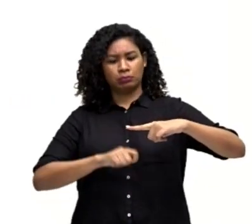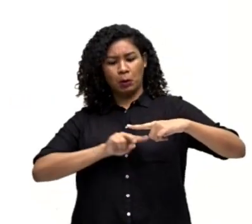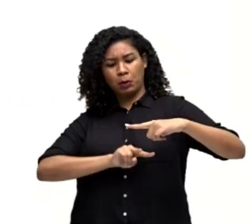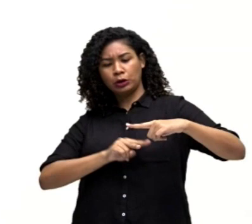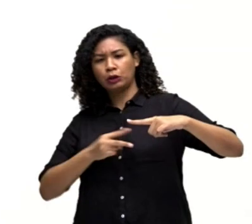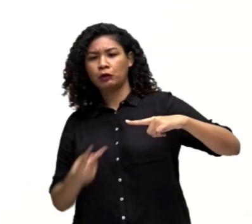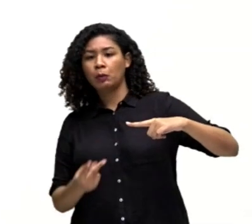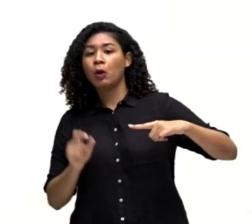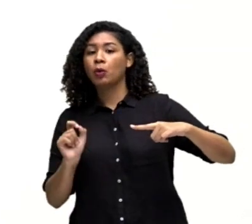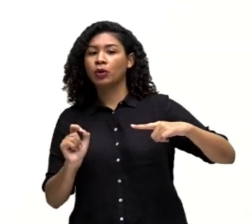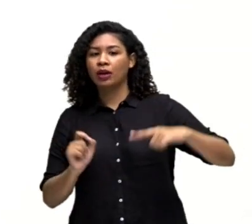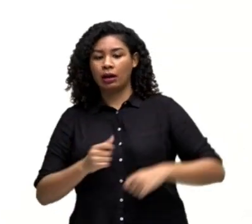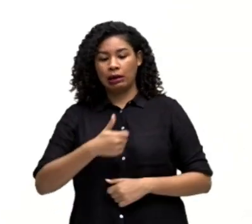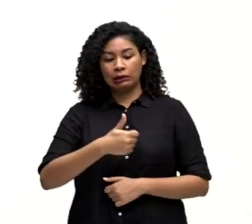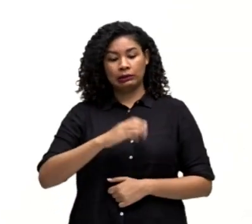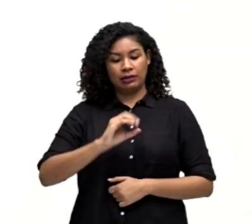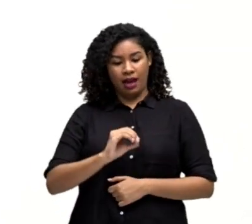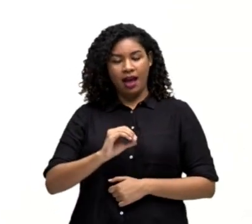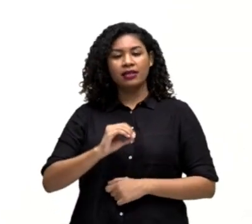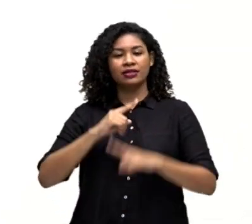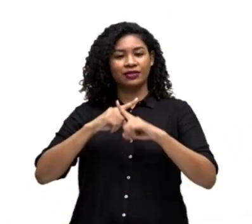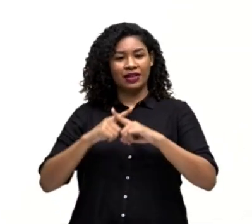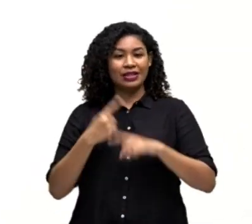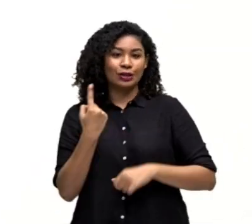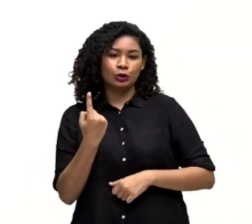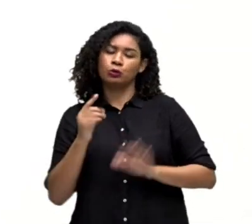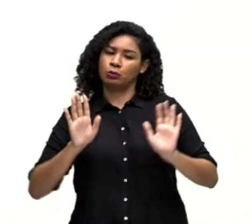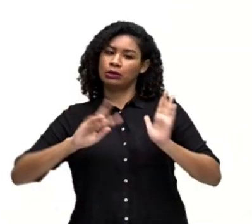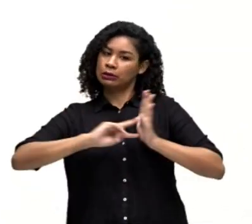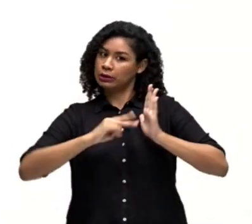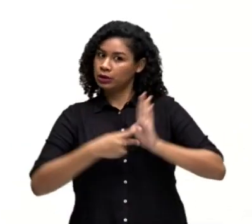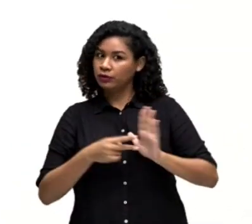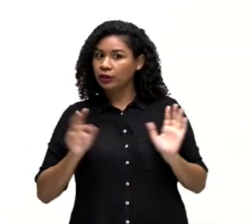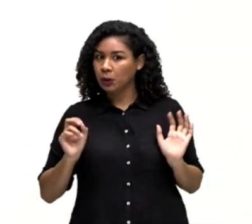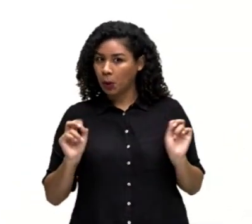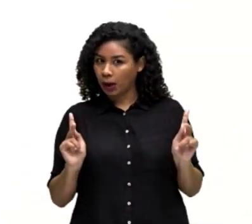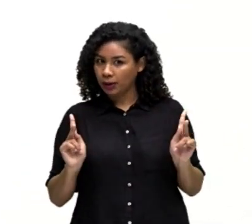sendo 10 vezes 1, por exemplo.